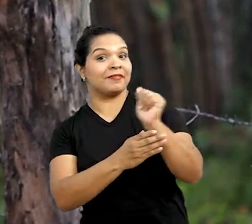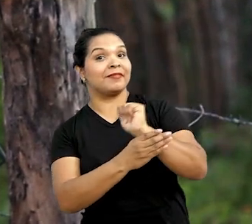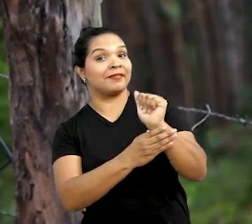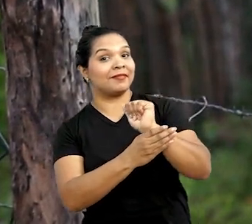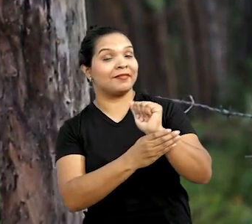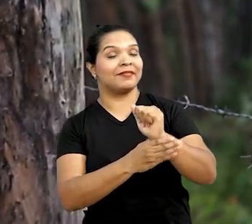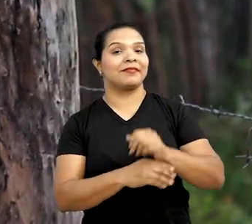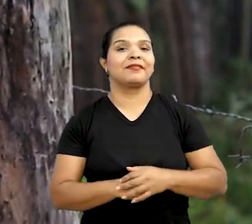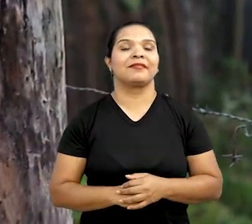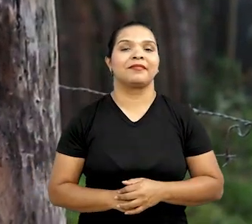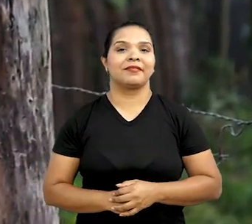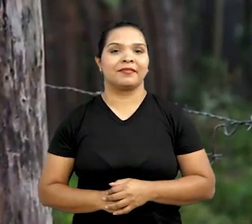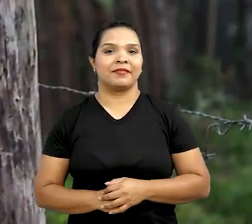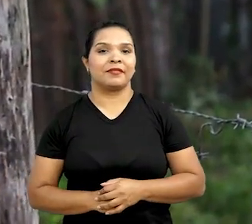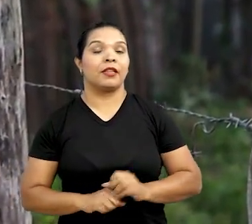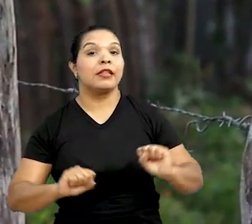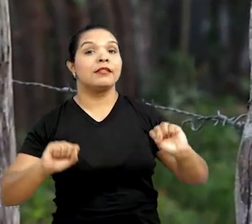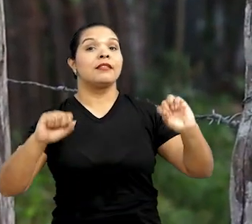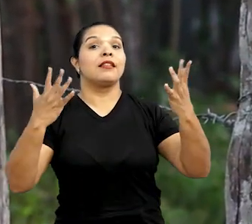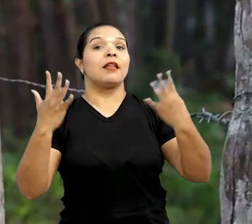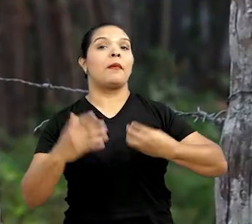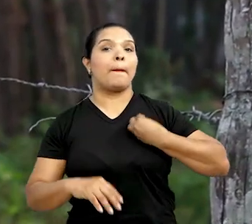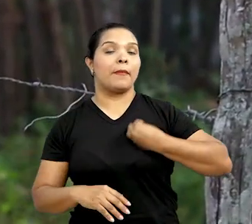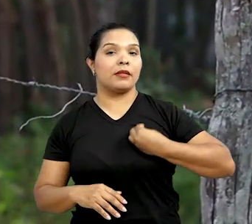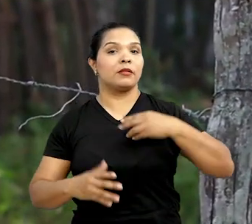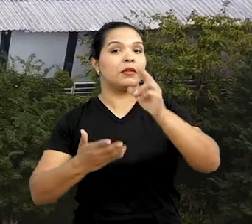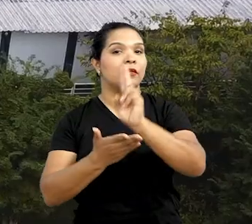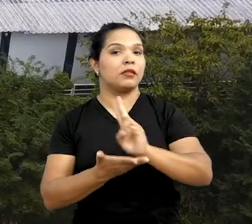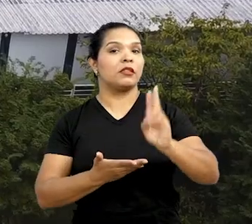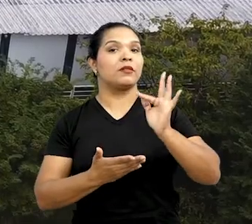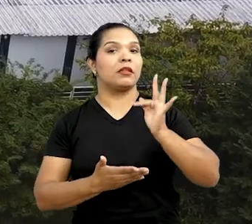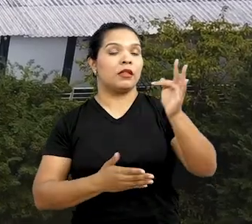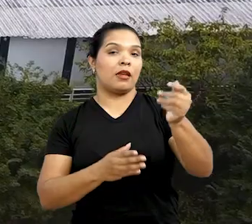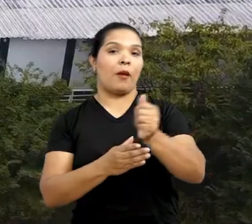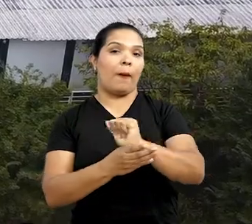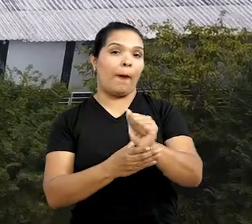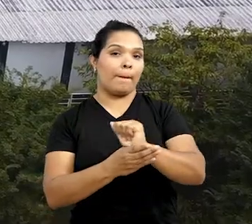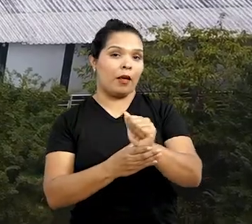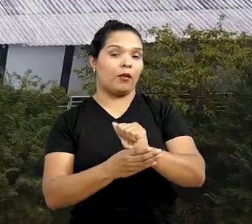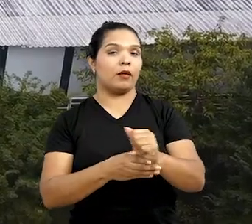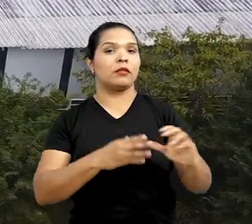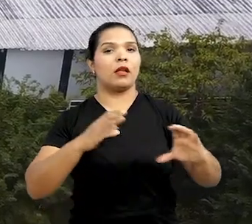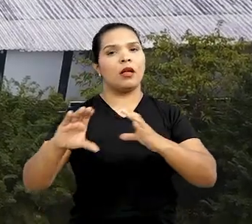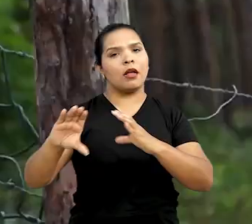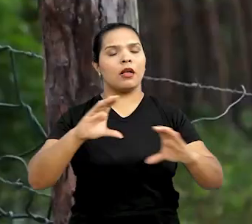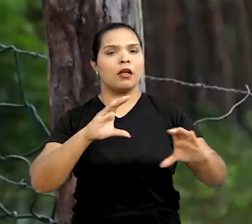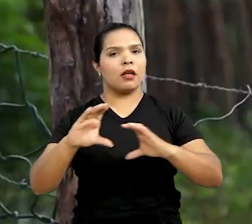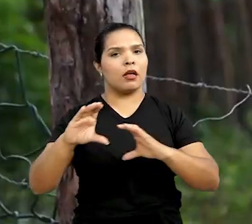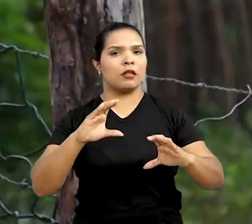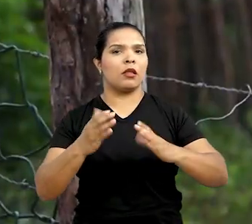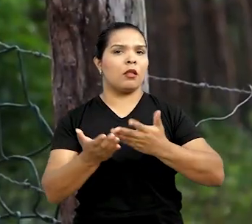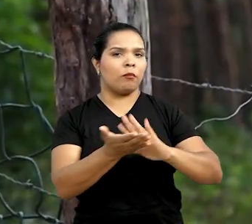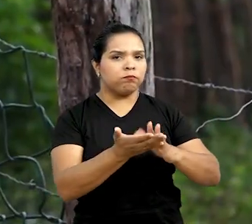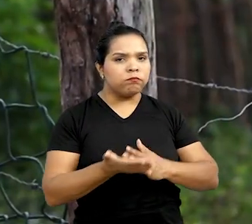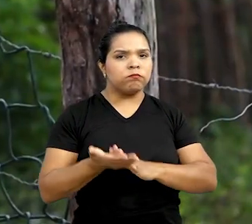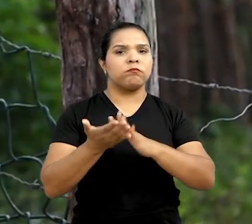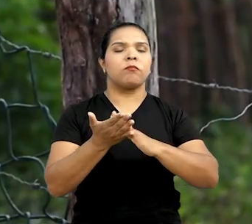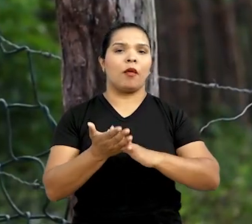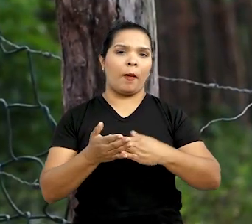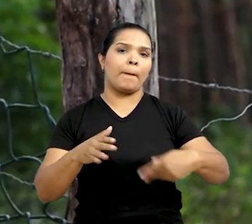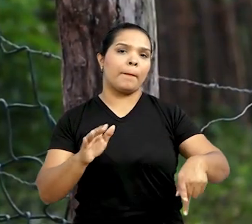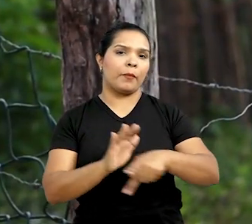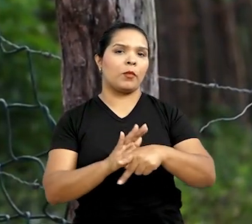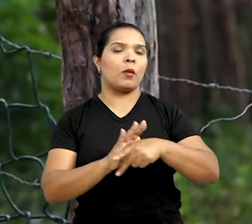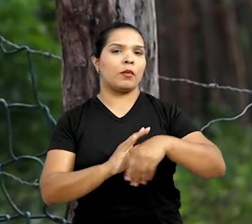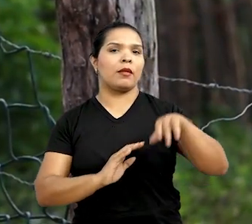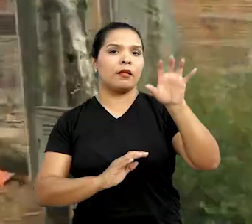em Amargosa. Senhor Cosme celebra a presença de uma universidade federal em Amargosa, cantando um samba-chula, ritmo tradicional